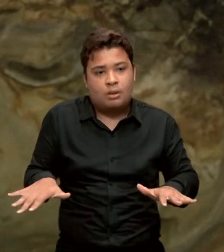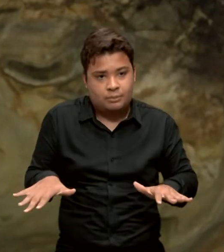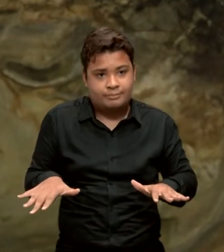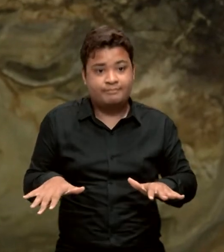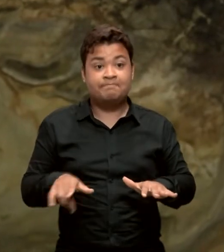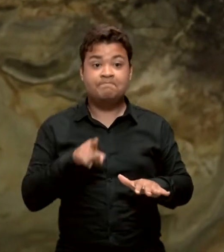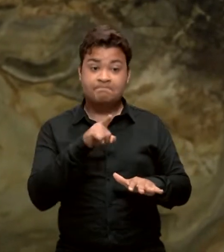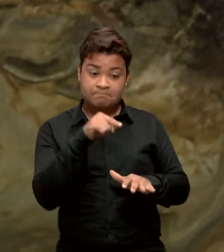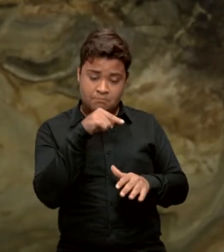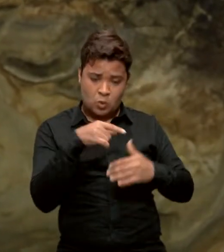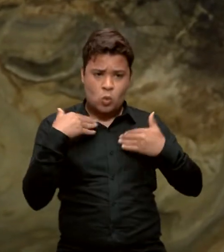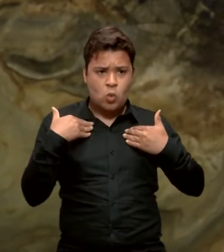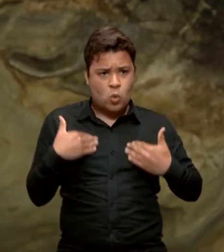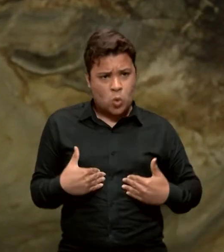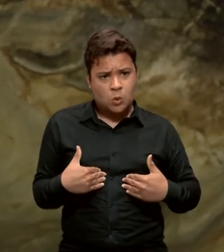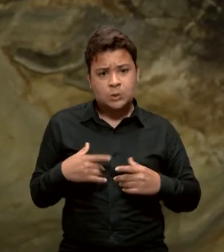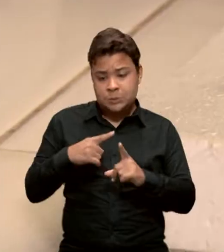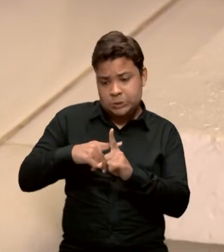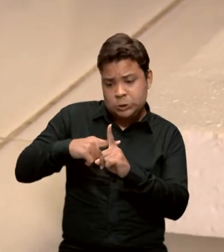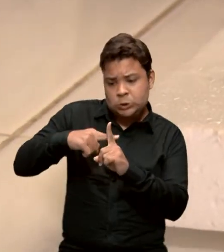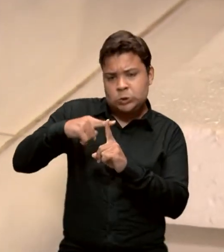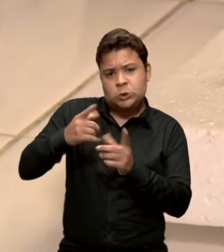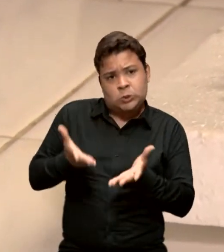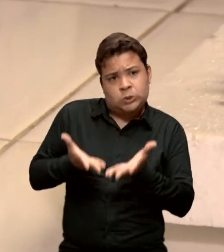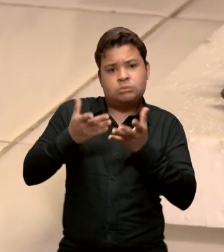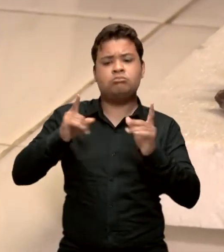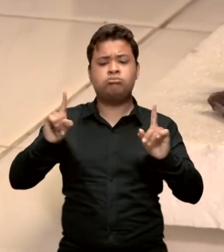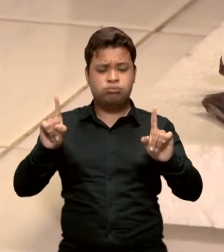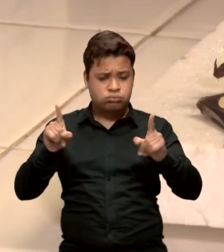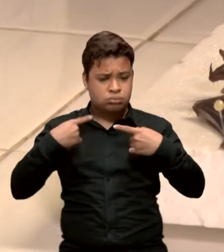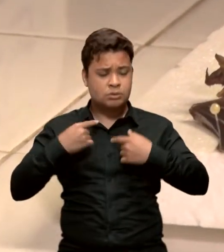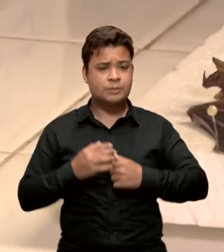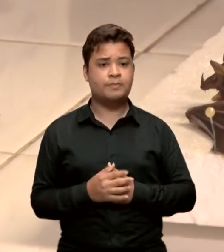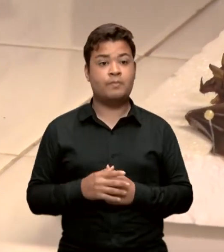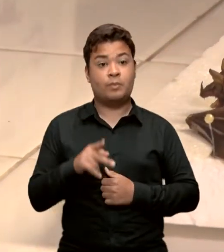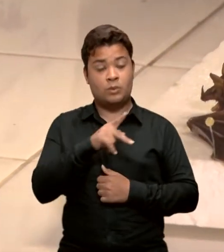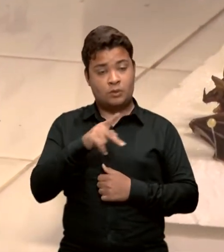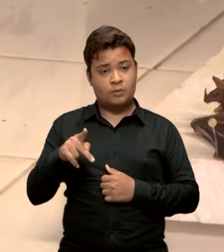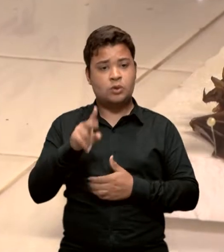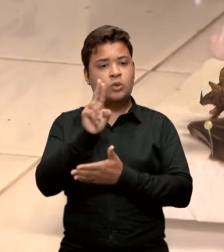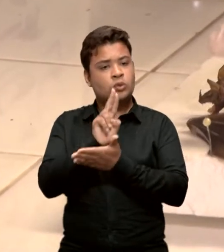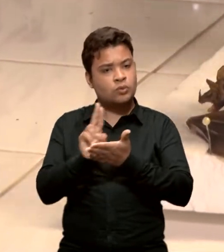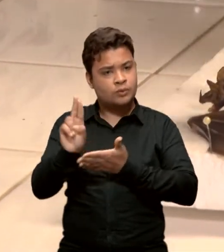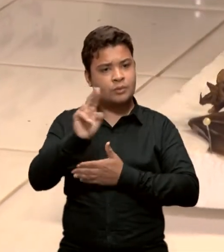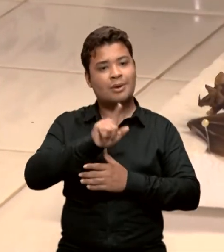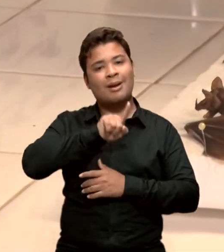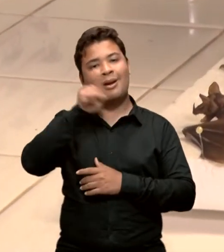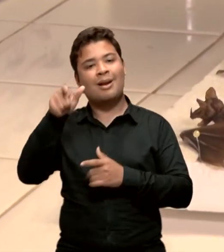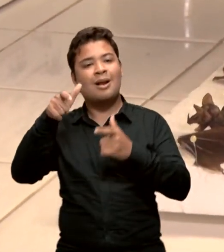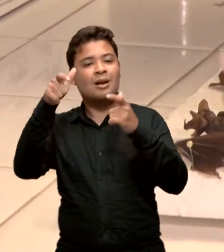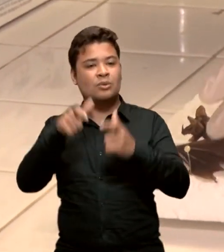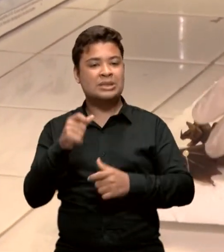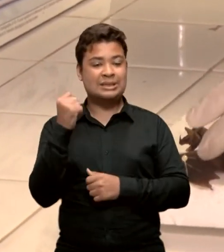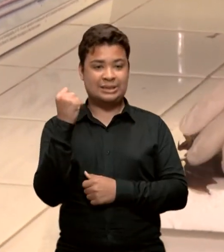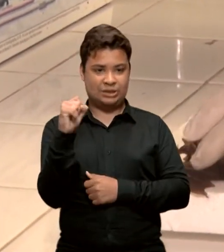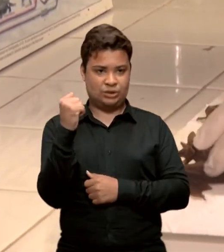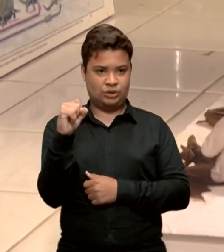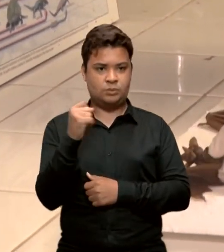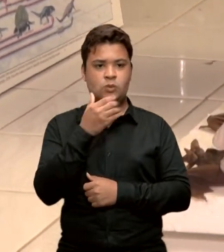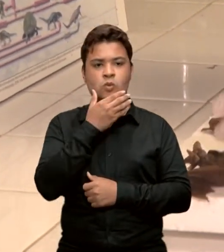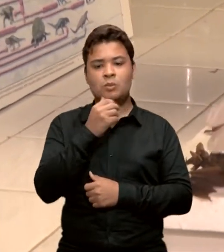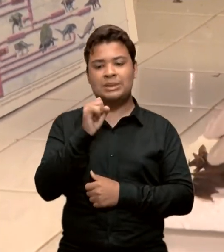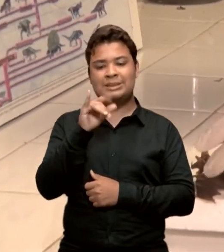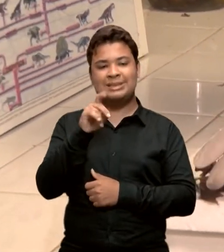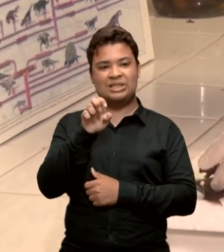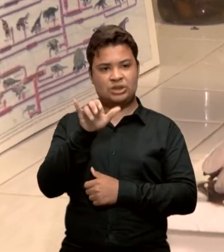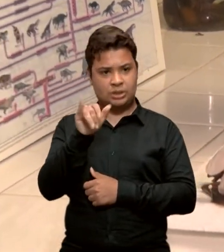temperatura corporal se torna um desafio. Segundo o professor da Universidade Federal de Sergipe, Sidney Gouveia, uma das formas